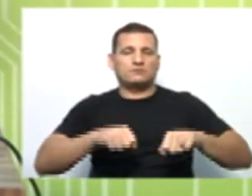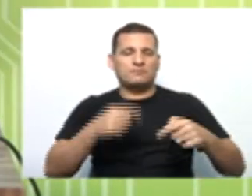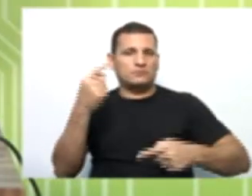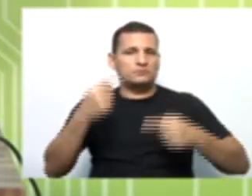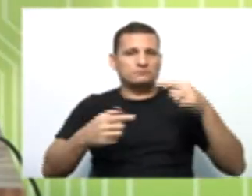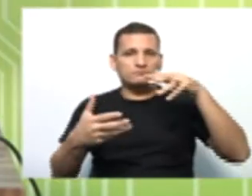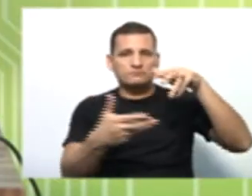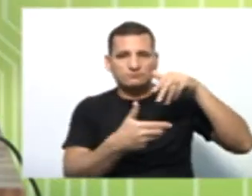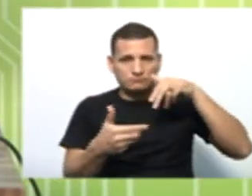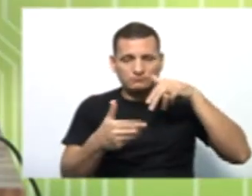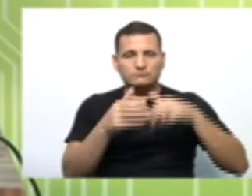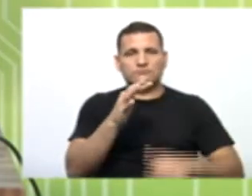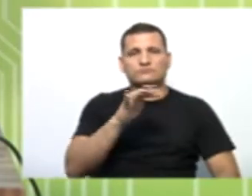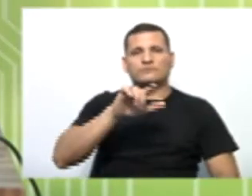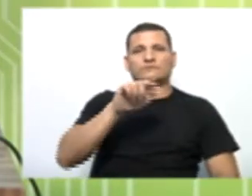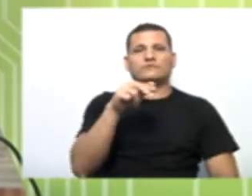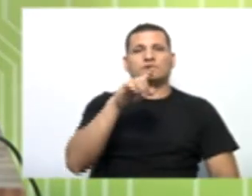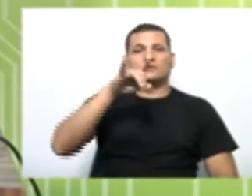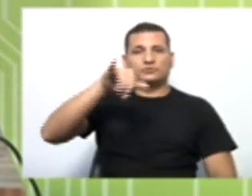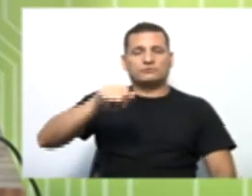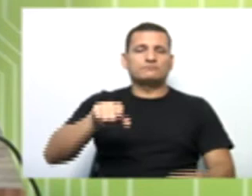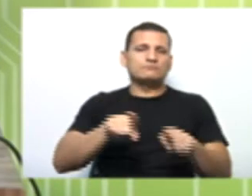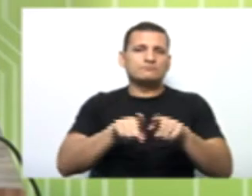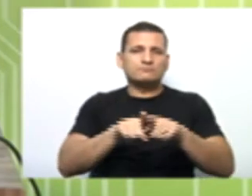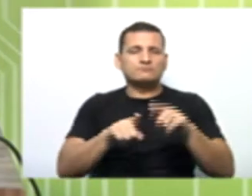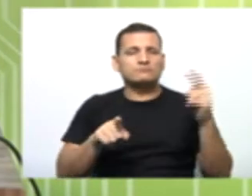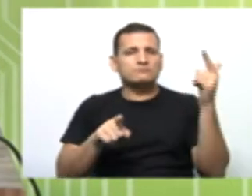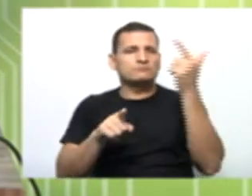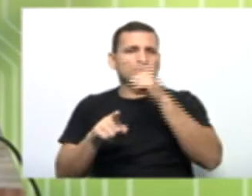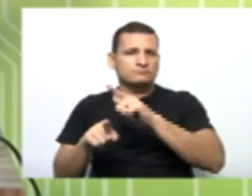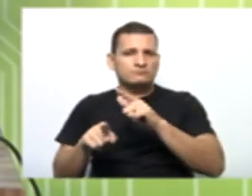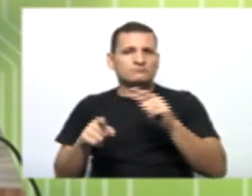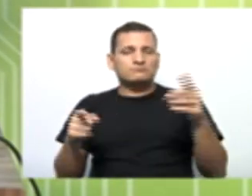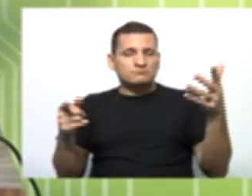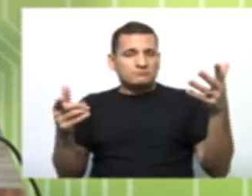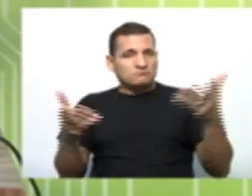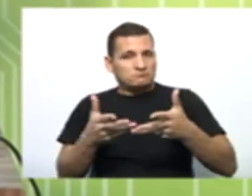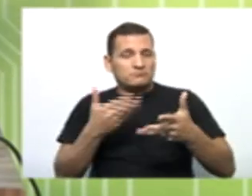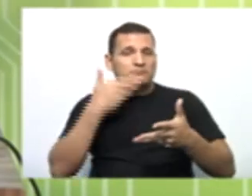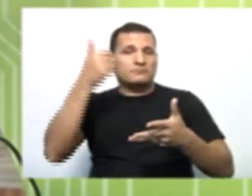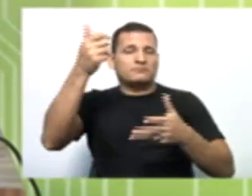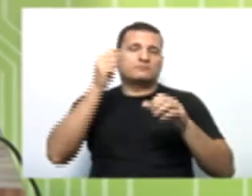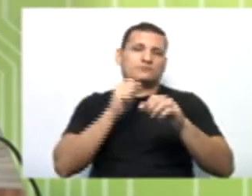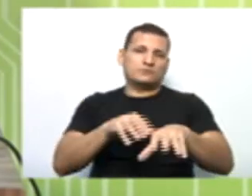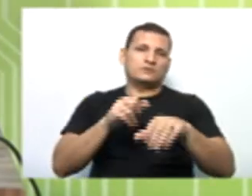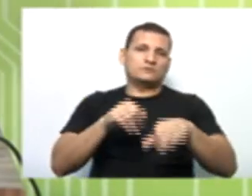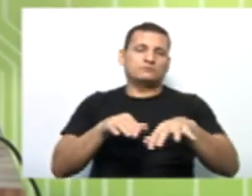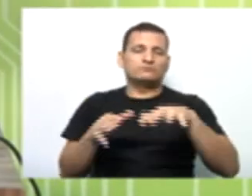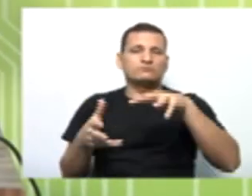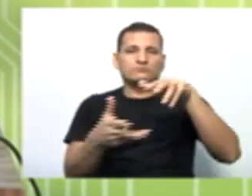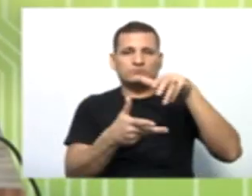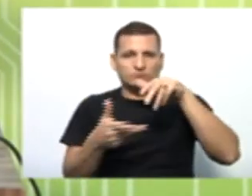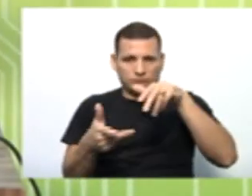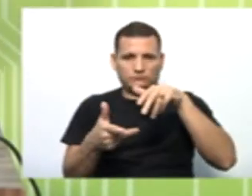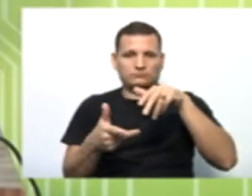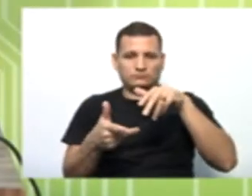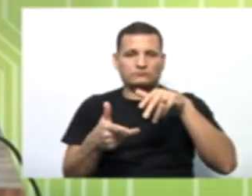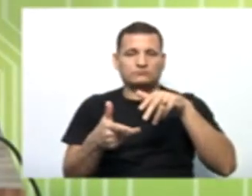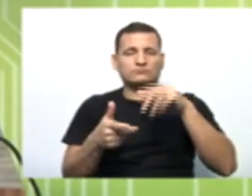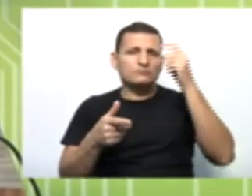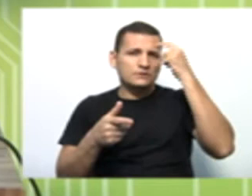mundo, e a Finlândia, durante uma década, conseguiu se tornar, hoje, né, o melhor sistema educacional do planeta,